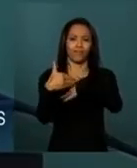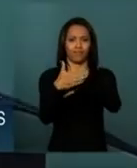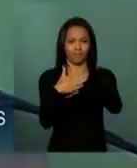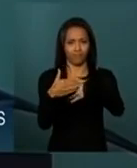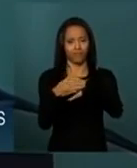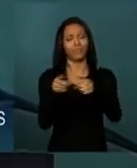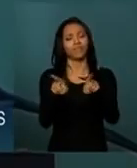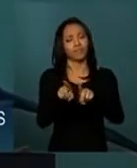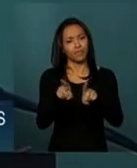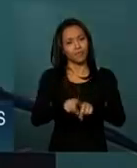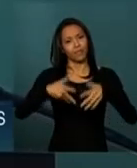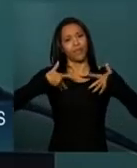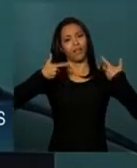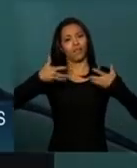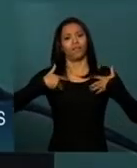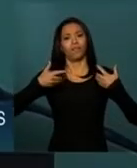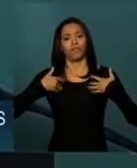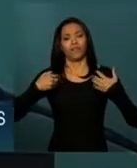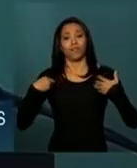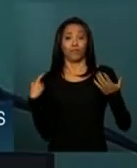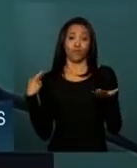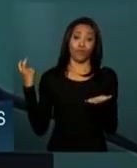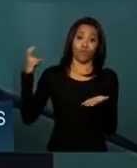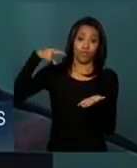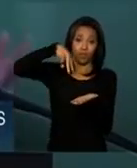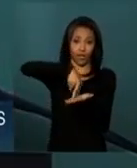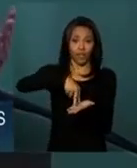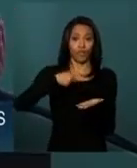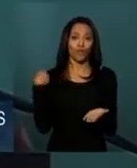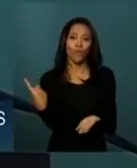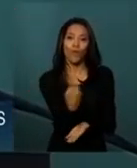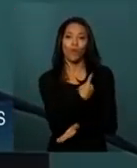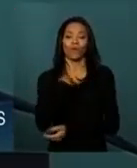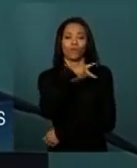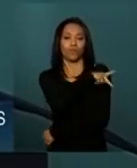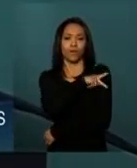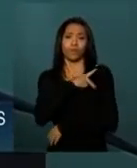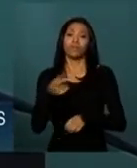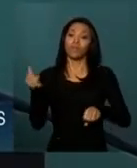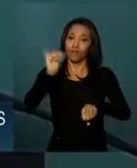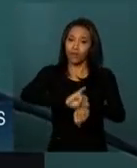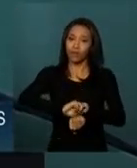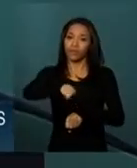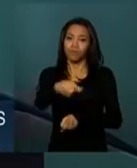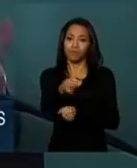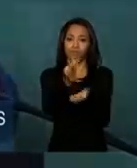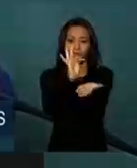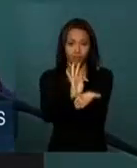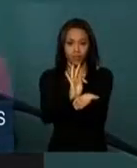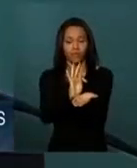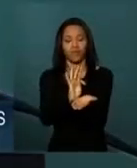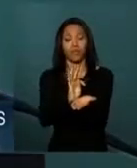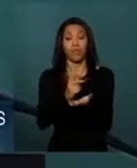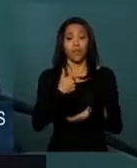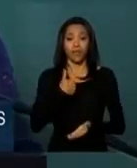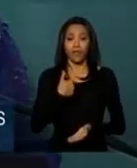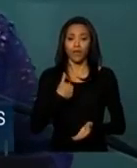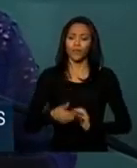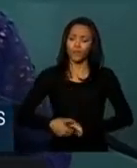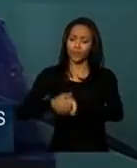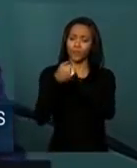também de alegria por estar aqui nesse nosso Piauí e aqui em Teresina. Dirijo um cumprimento